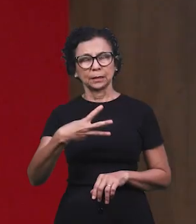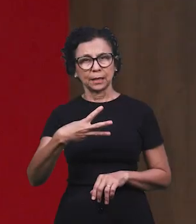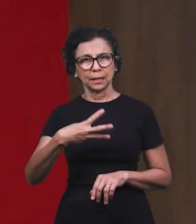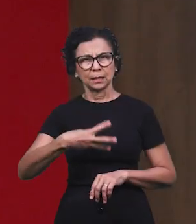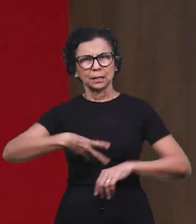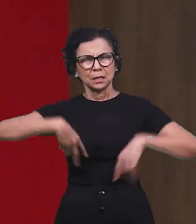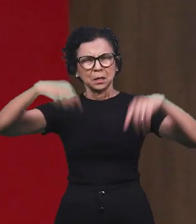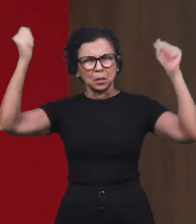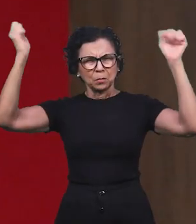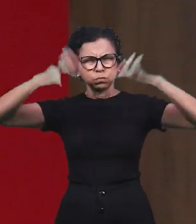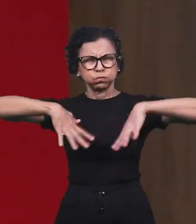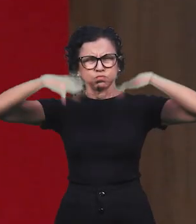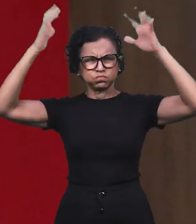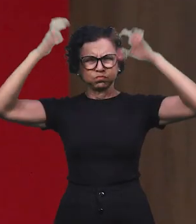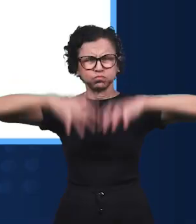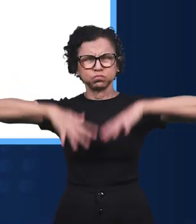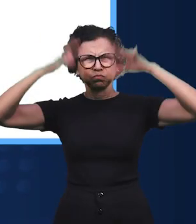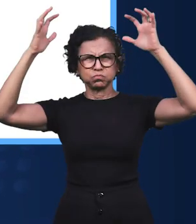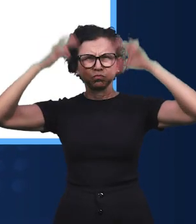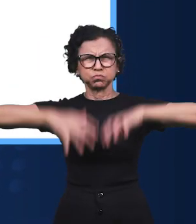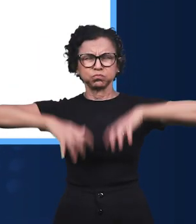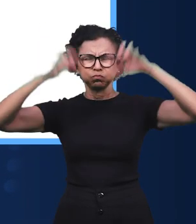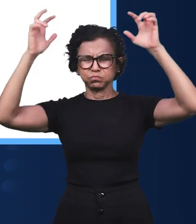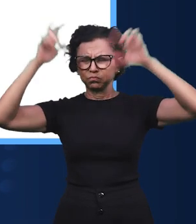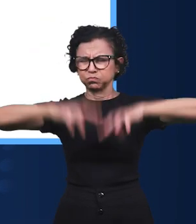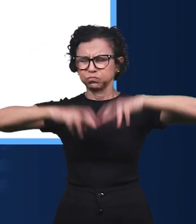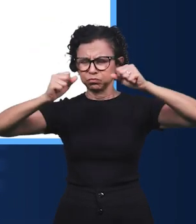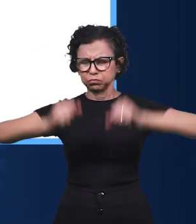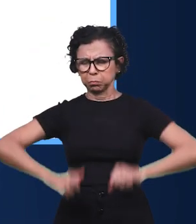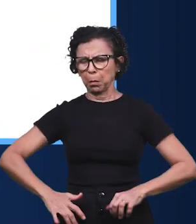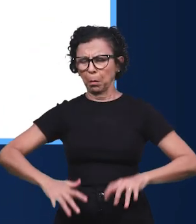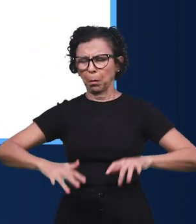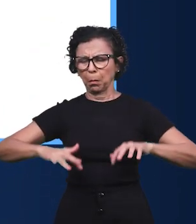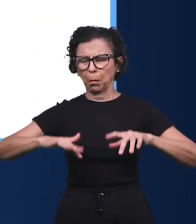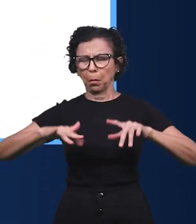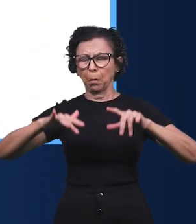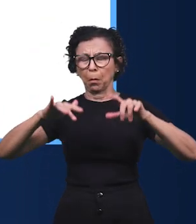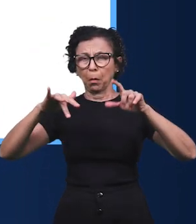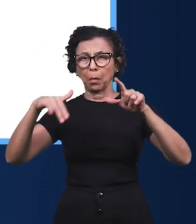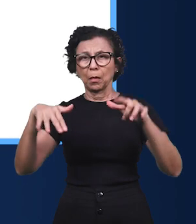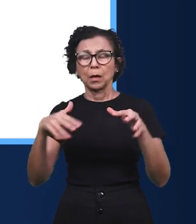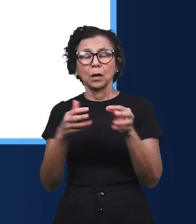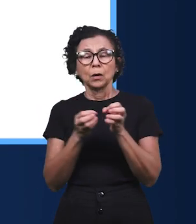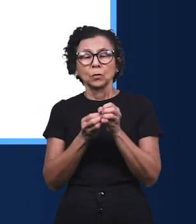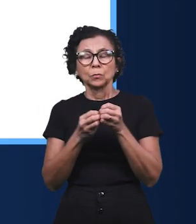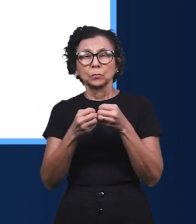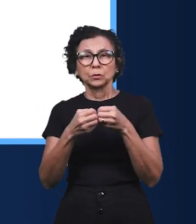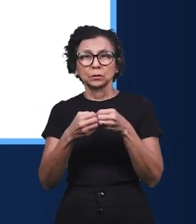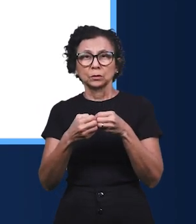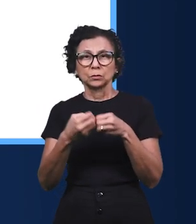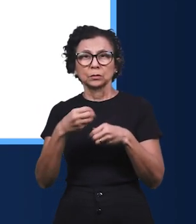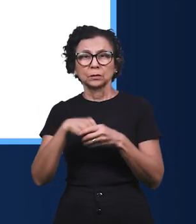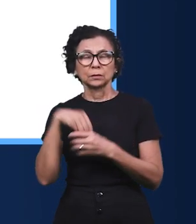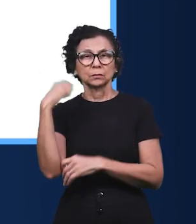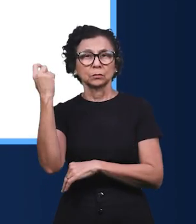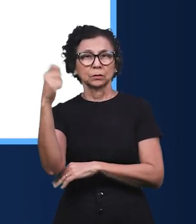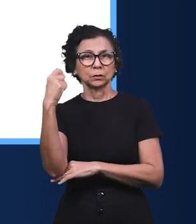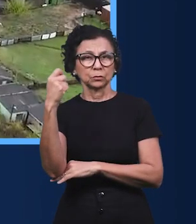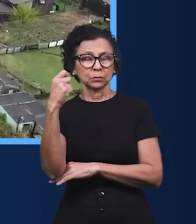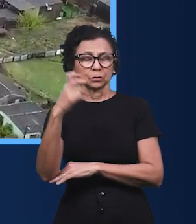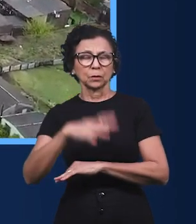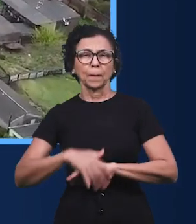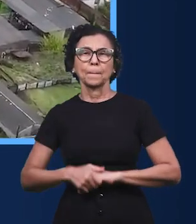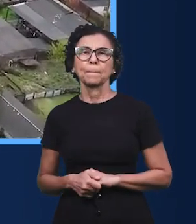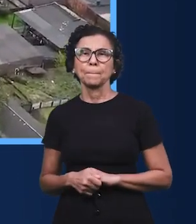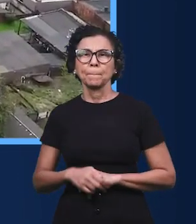que o previsto para todo o mês em São Lourenço do Sul, município localizado no estado do Rio Grande do Sul.